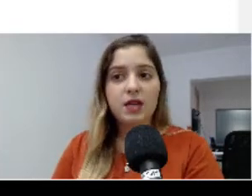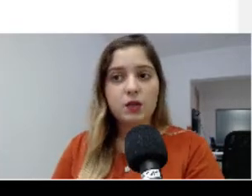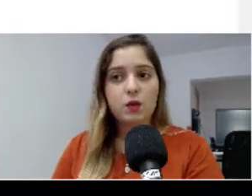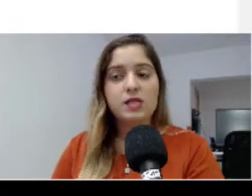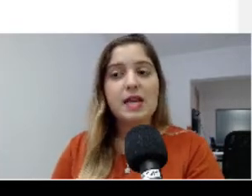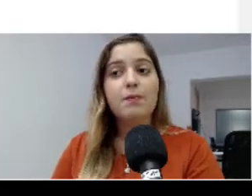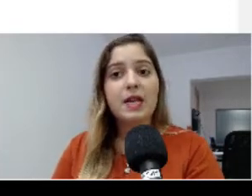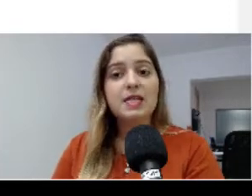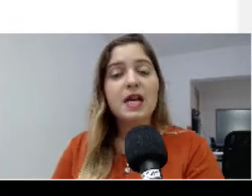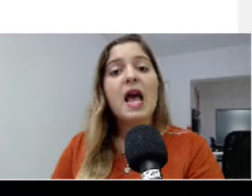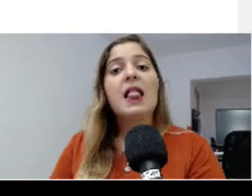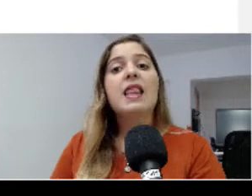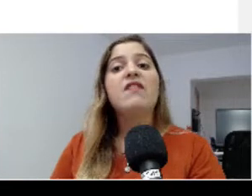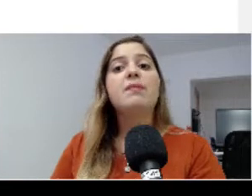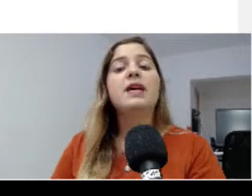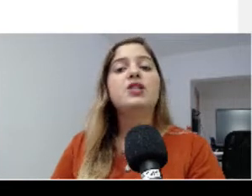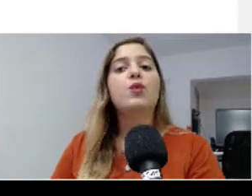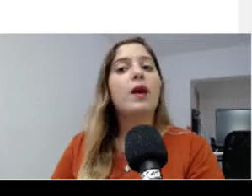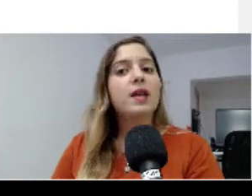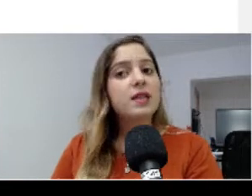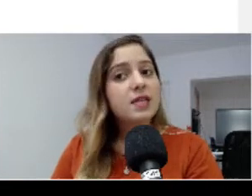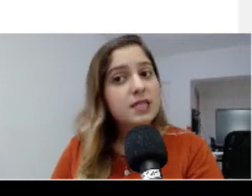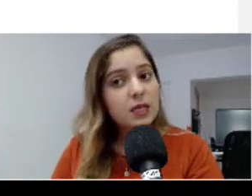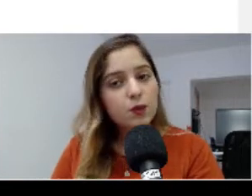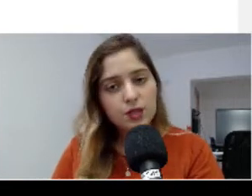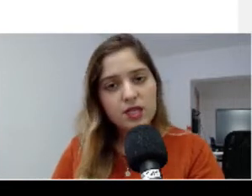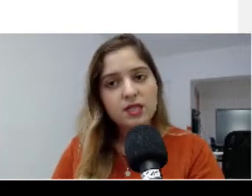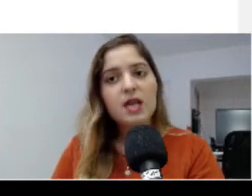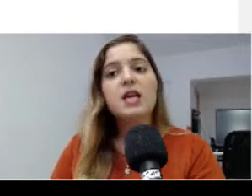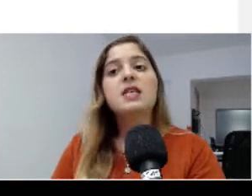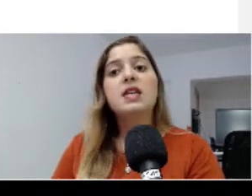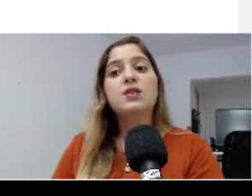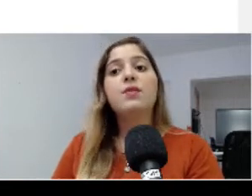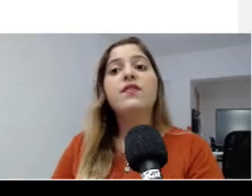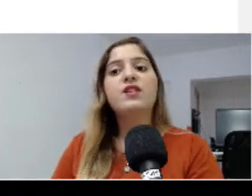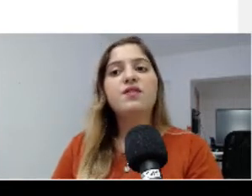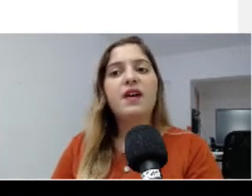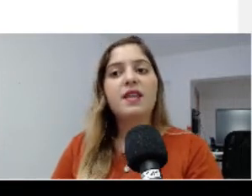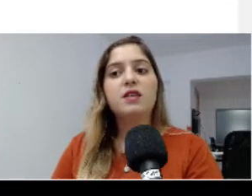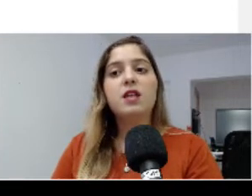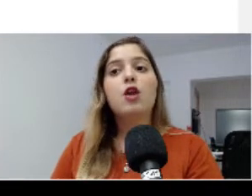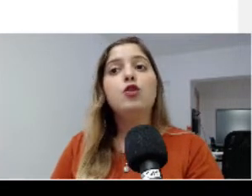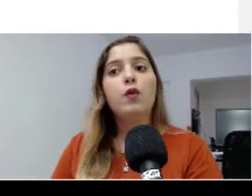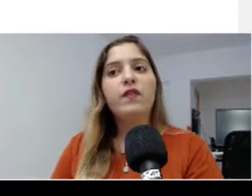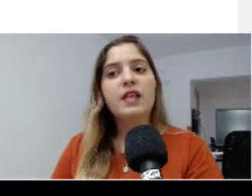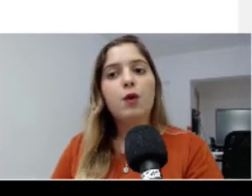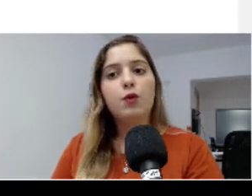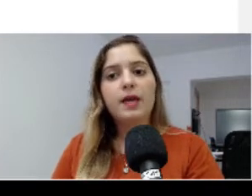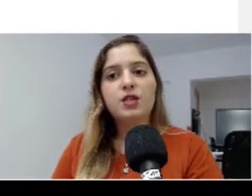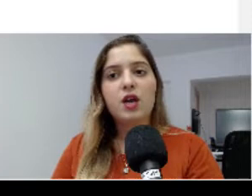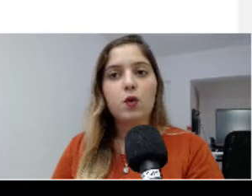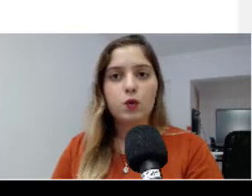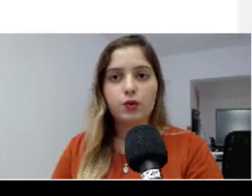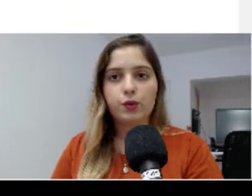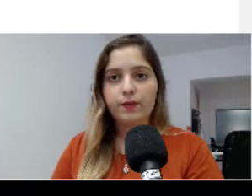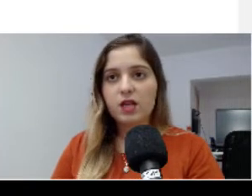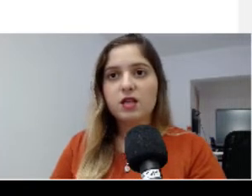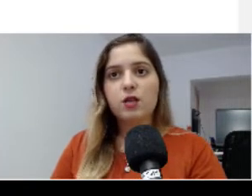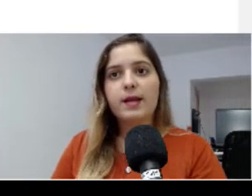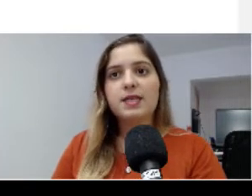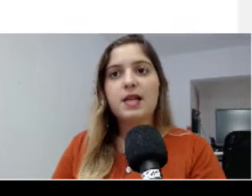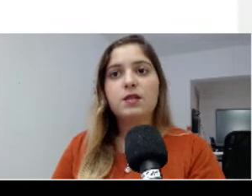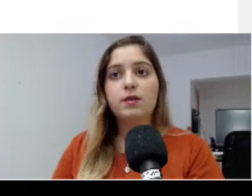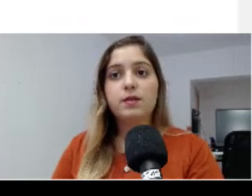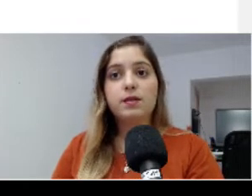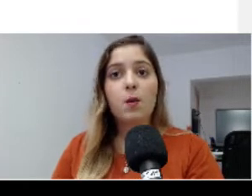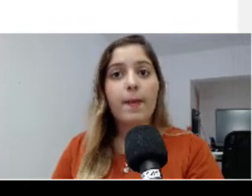as alterações na empresa levem mais de 45 dias e sejam efetivadas no final do mês de agosto.